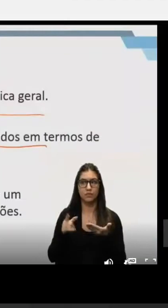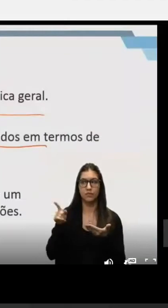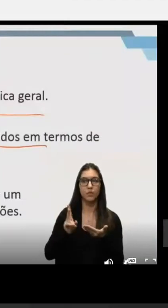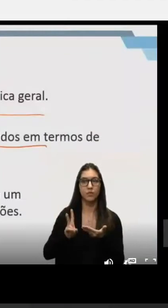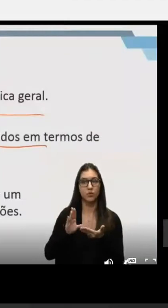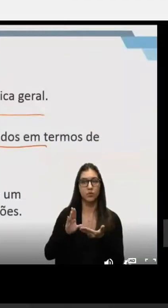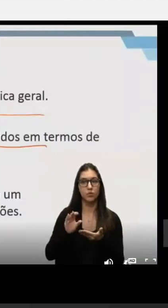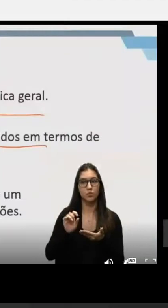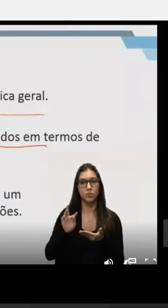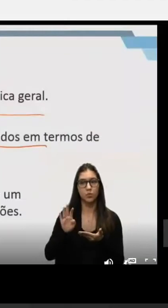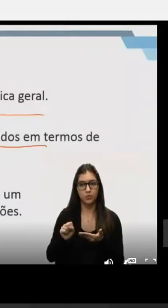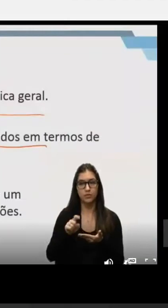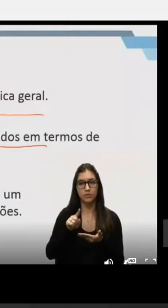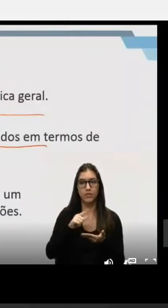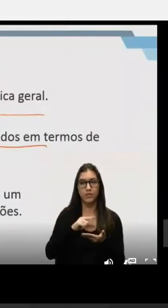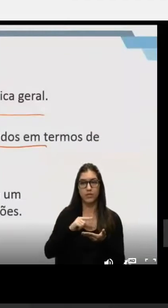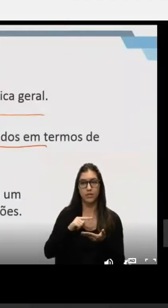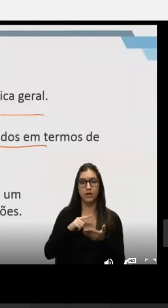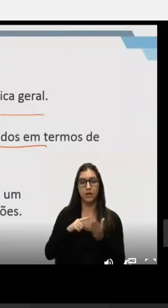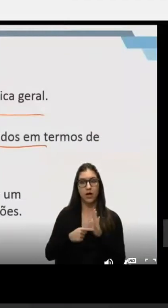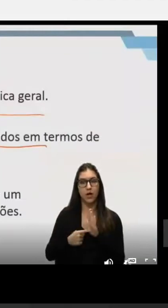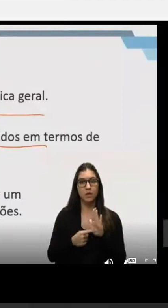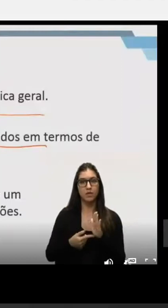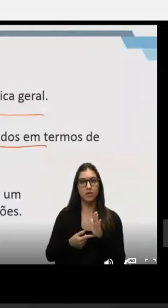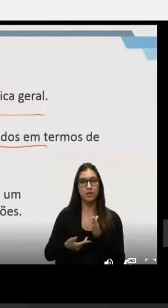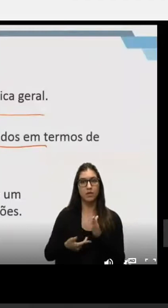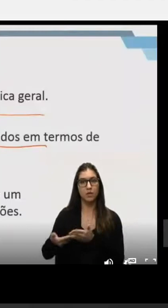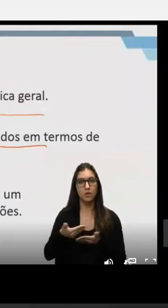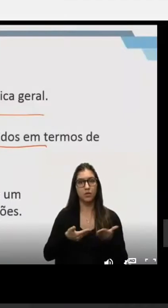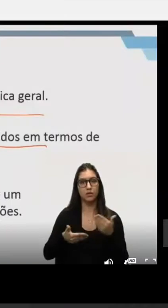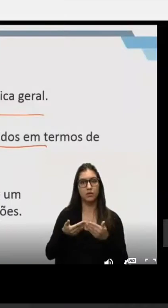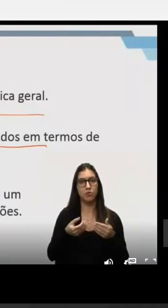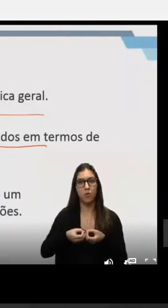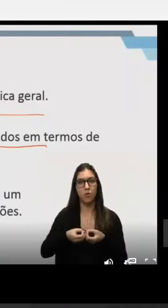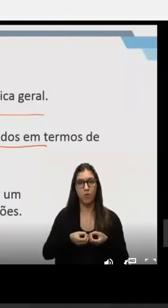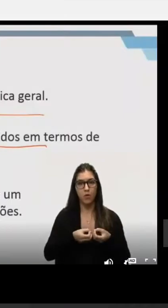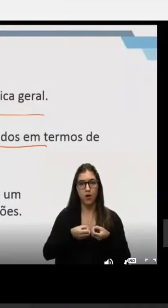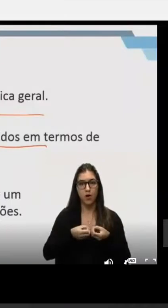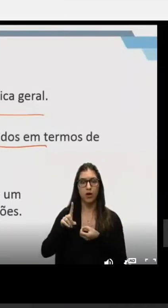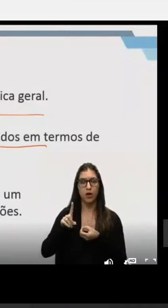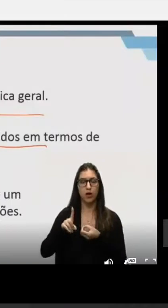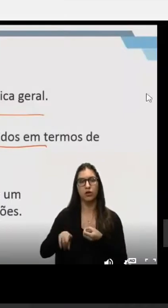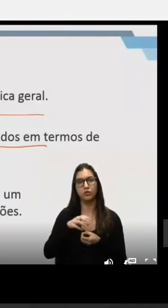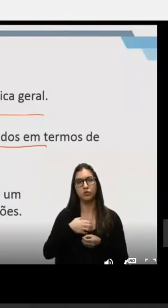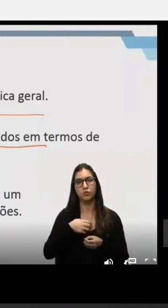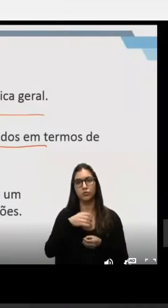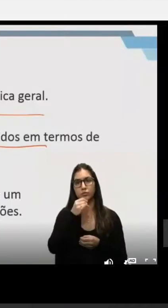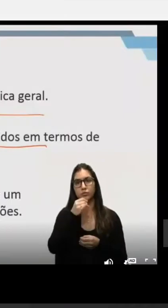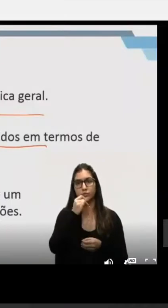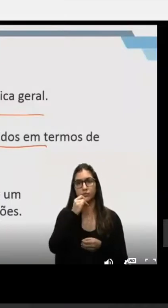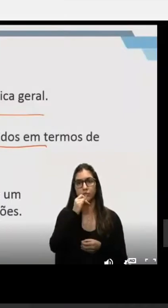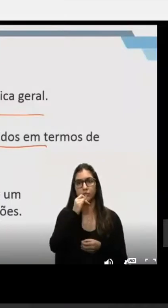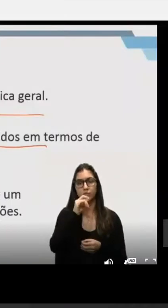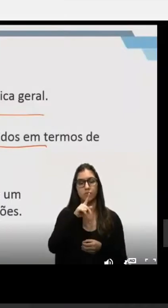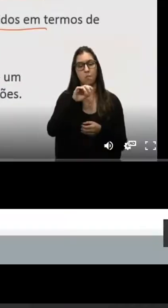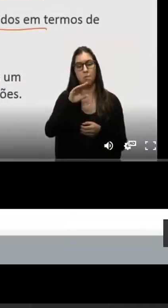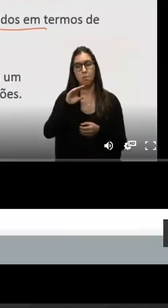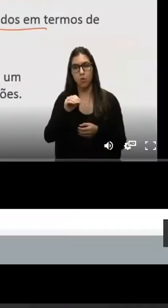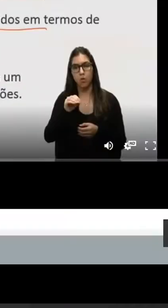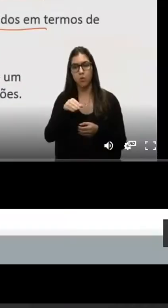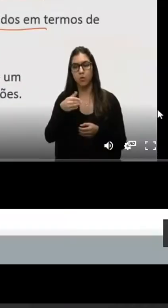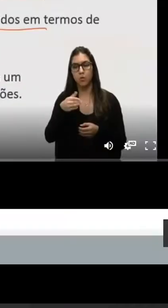desses mesmos compostos. Se eu tenho compostos que apresentam interações intermoleculares, do tipo, por exemplo, de polo,